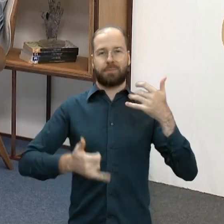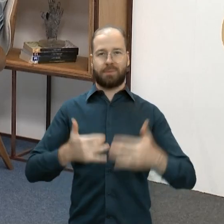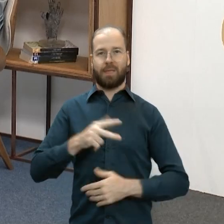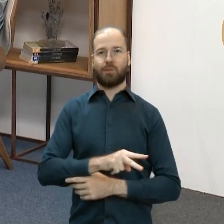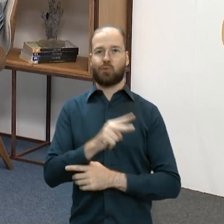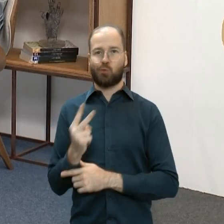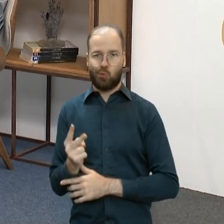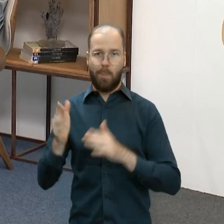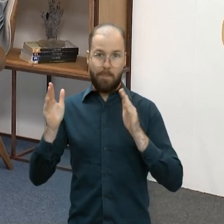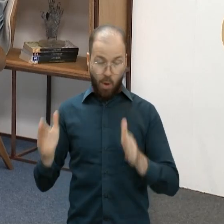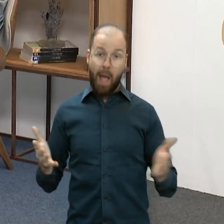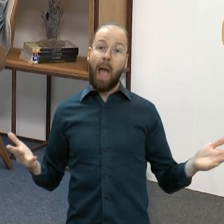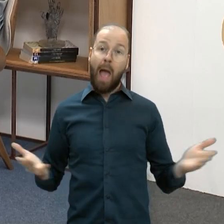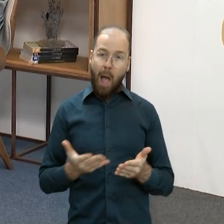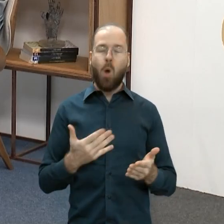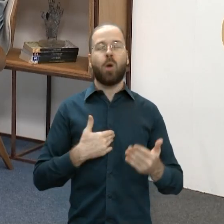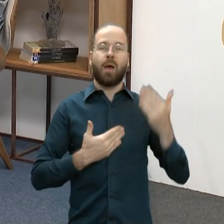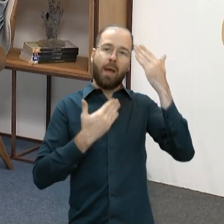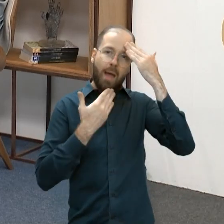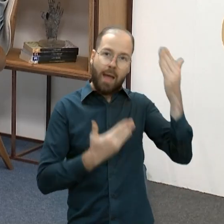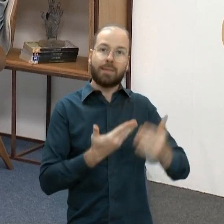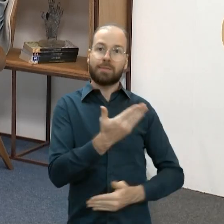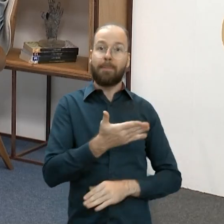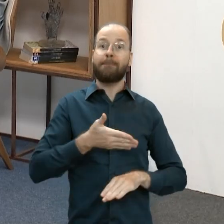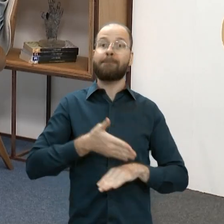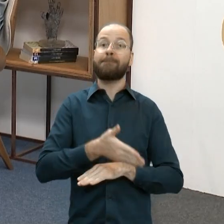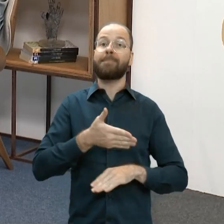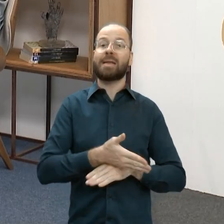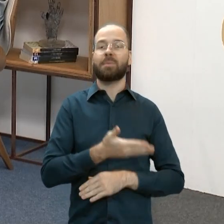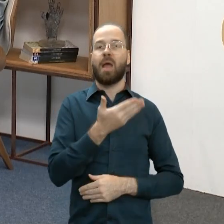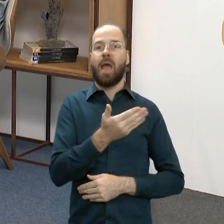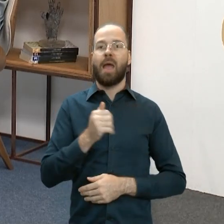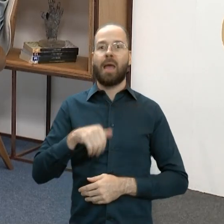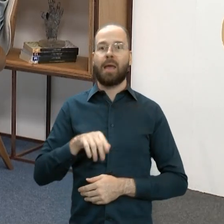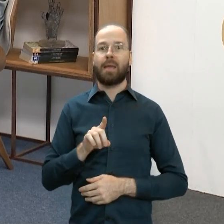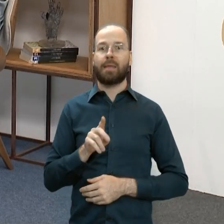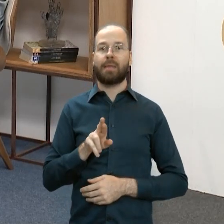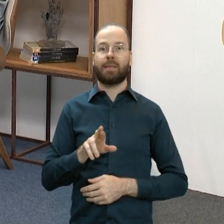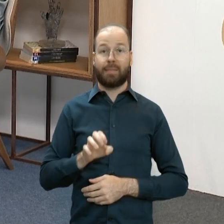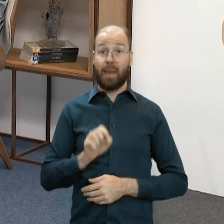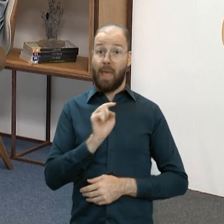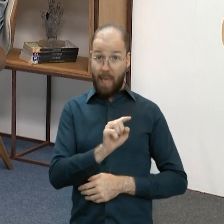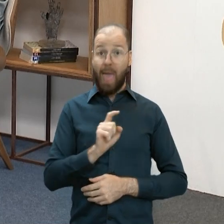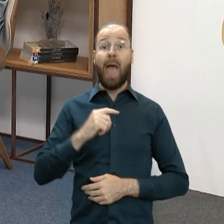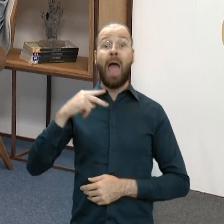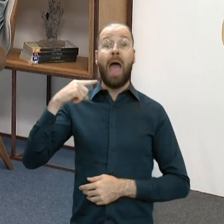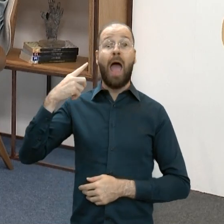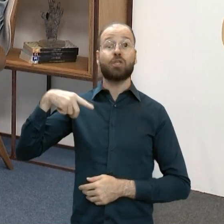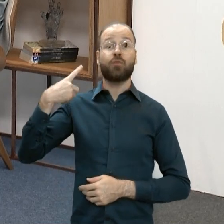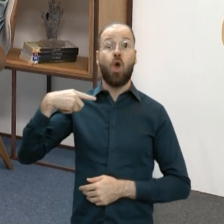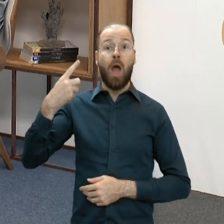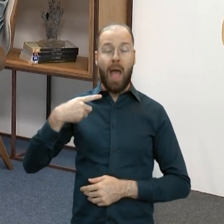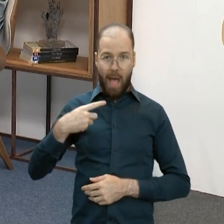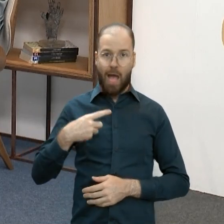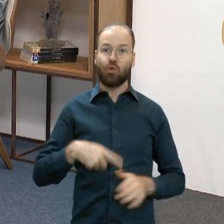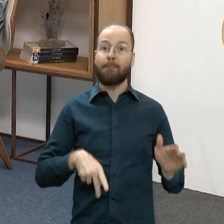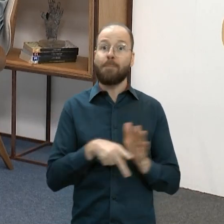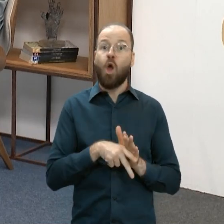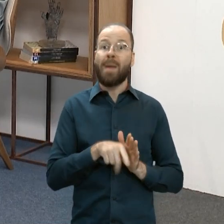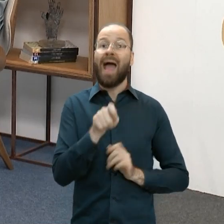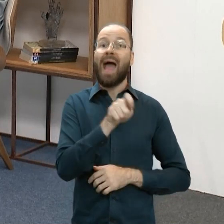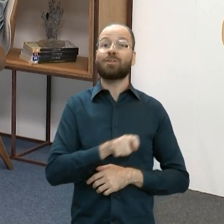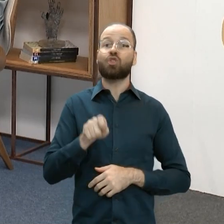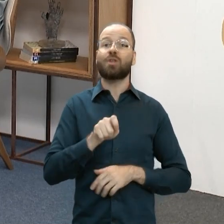aqui agradecer a participação do André Jonas, que está aqui com a gente. Ele é advogado da Adfego. Muito obrigado pela sua participação,